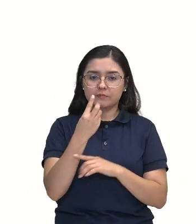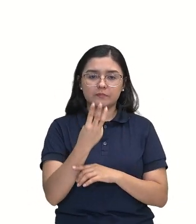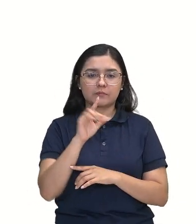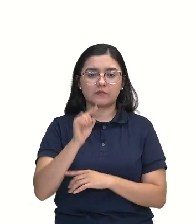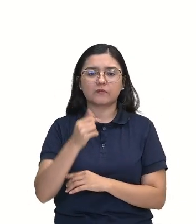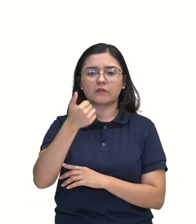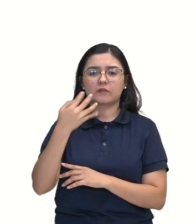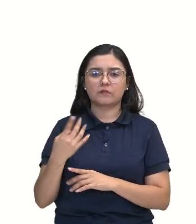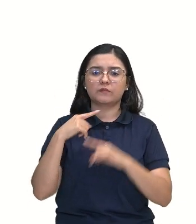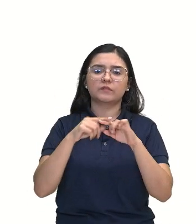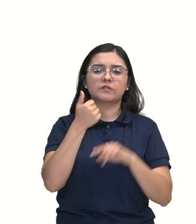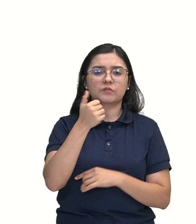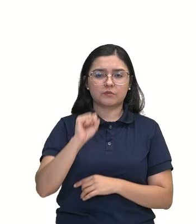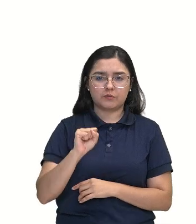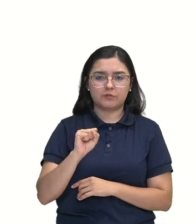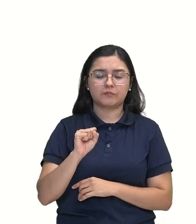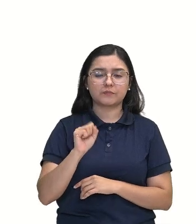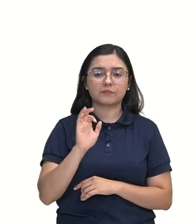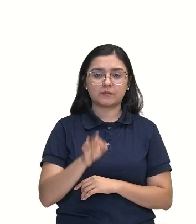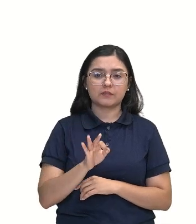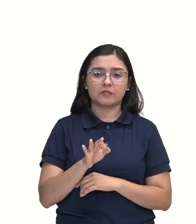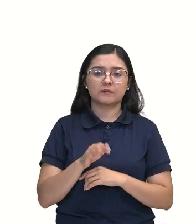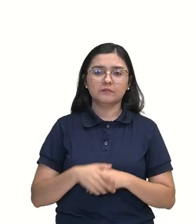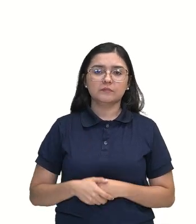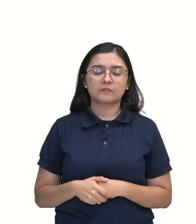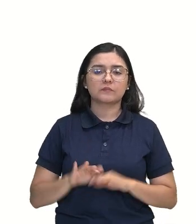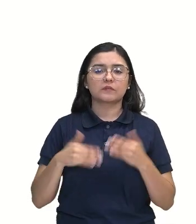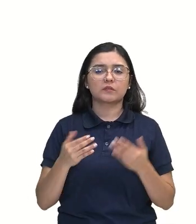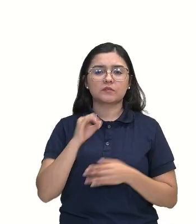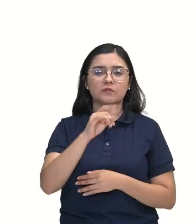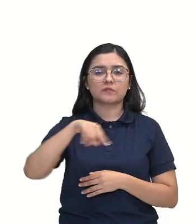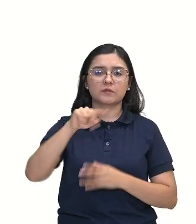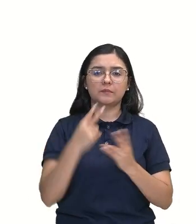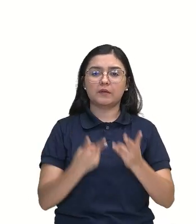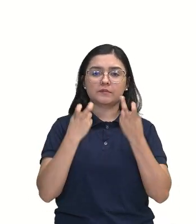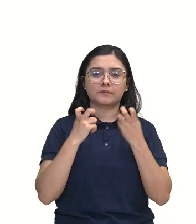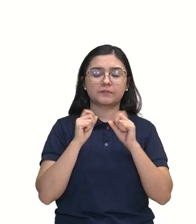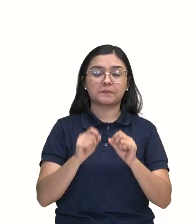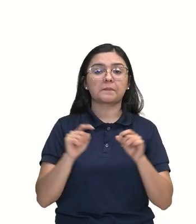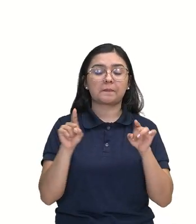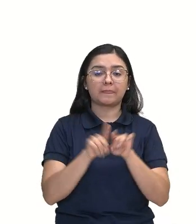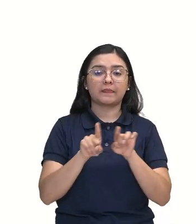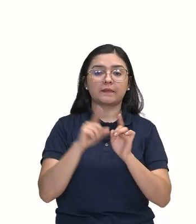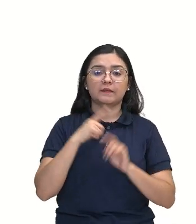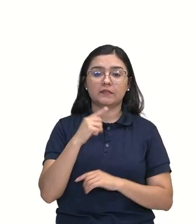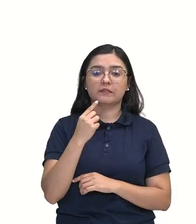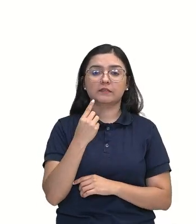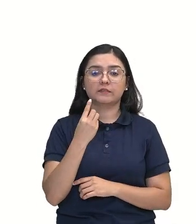3,14 vezes 18 ainda. Se você reparar bem aqui, nós temos